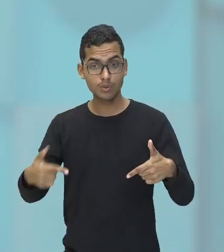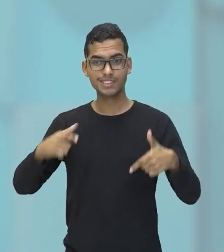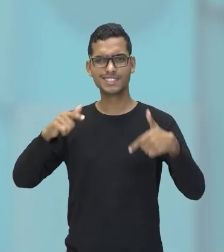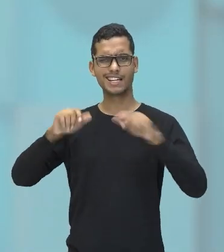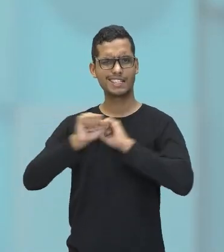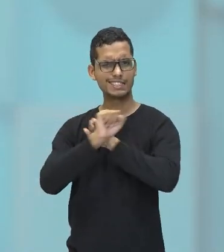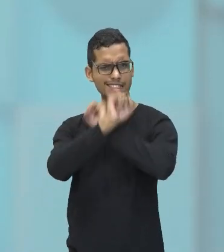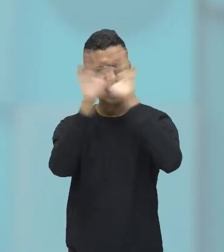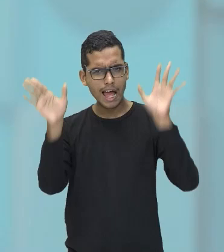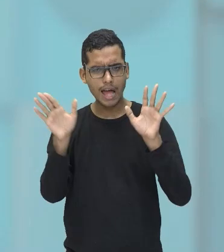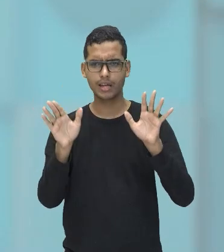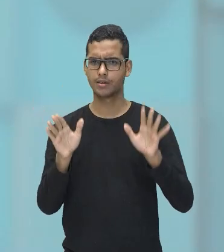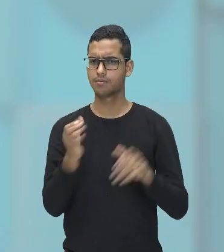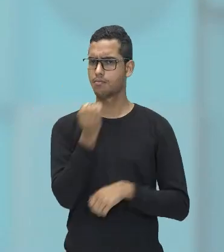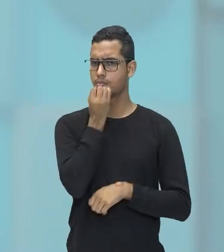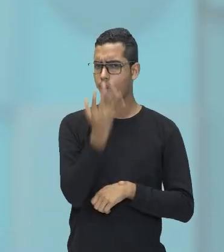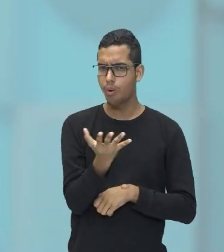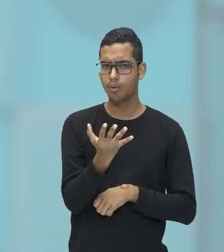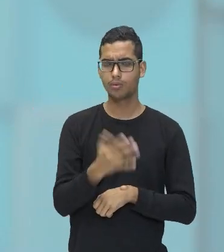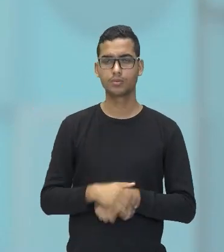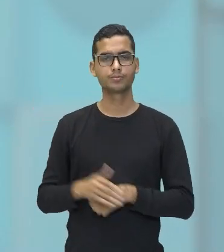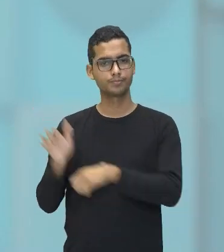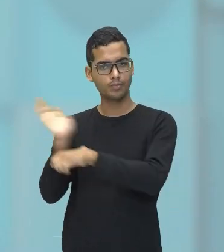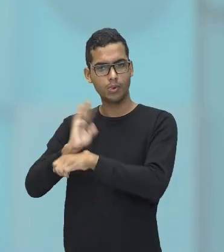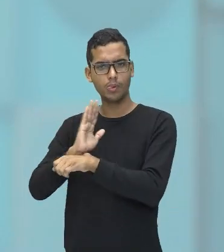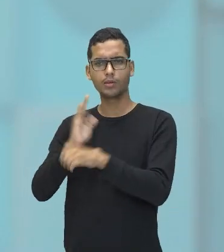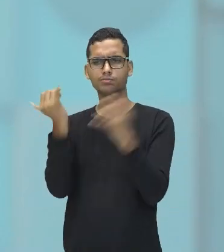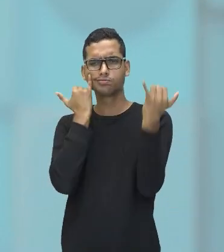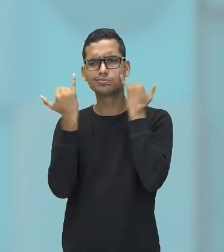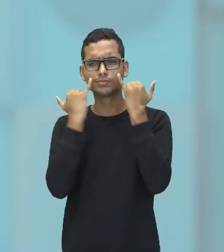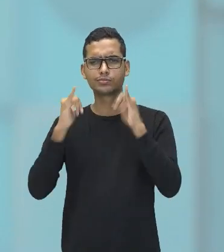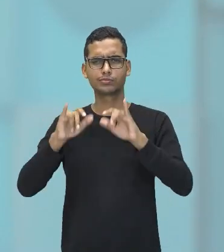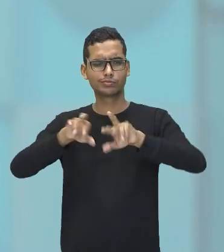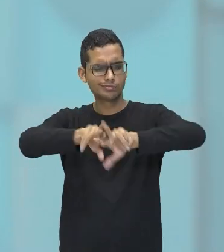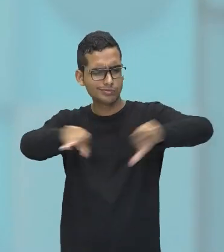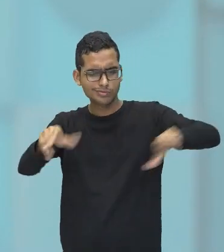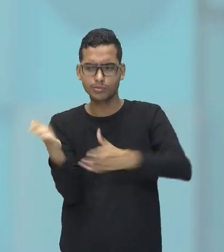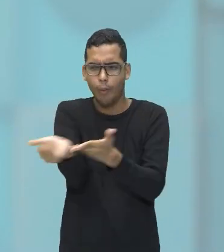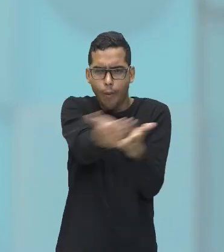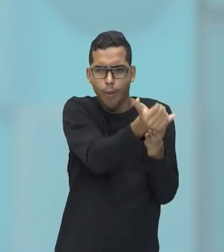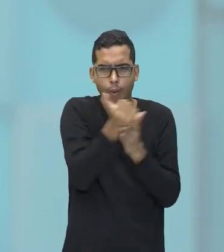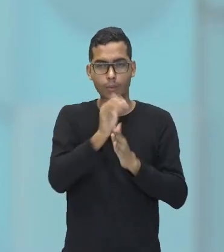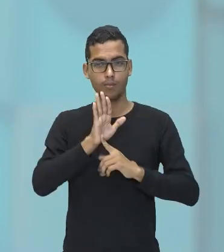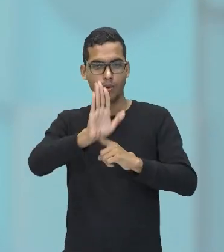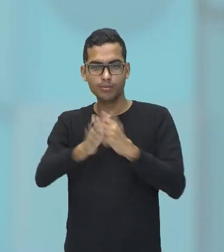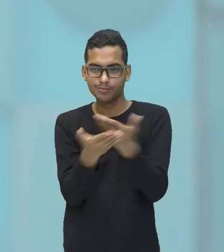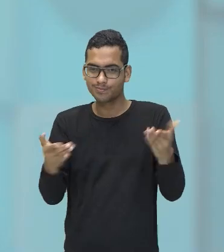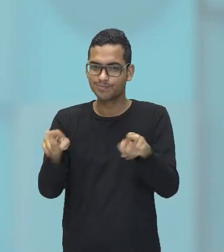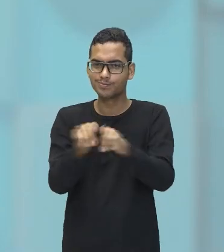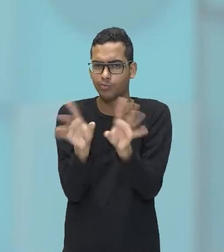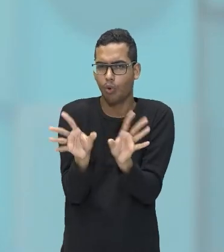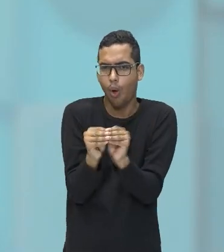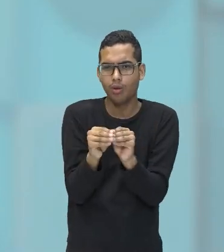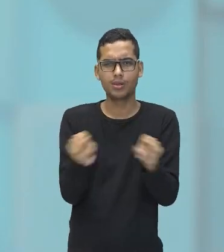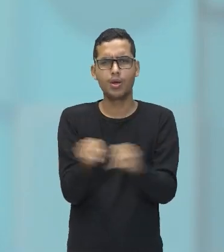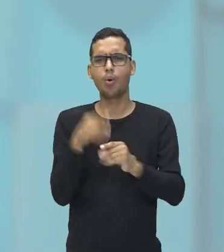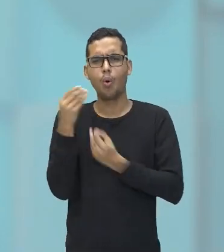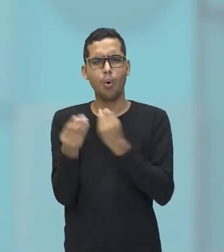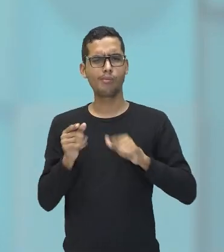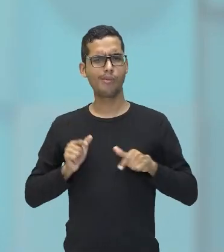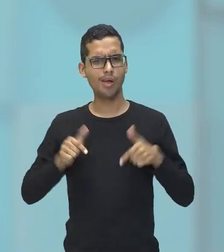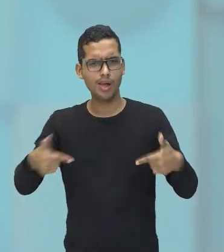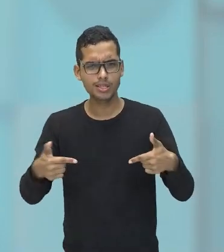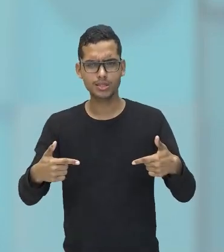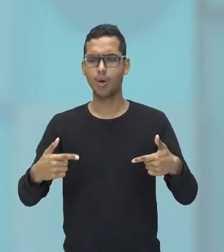Nós reunimos então em um vídeo várias informações, né, de como combater, né, quais são os sintomas e tudo mais, para